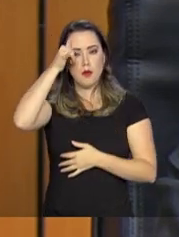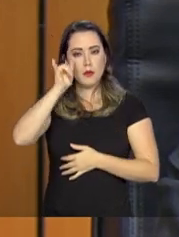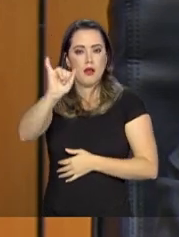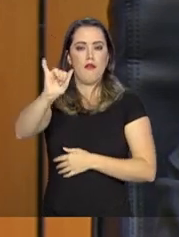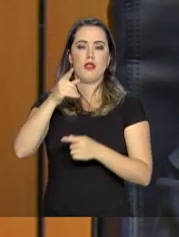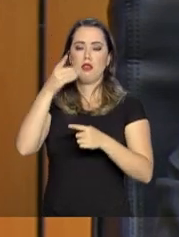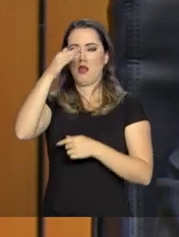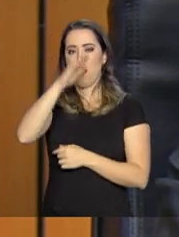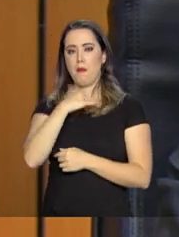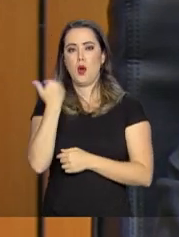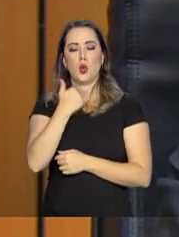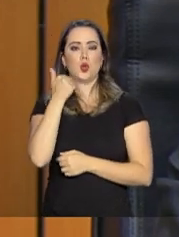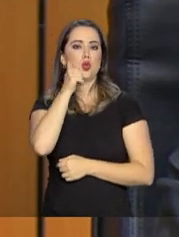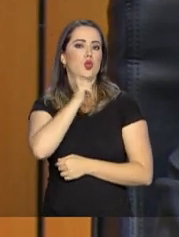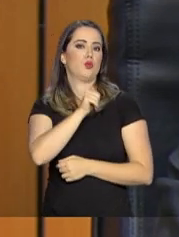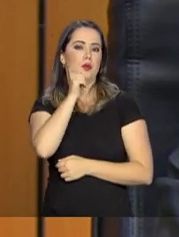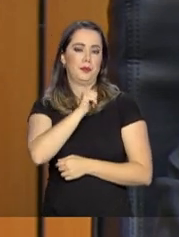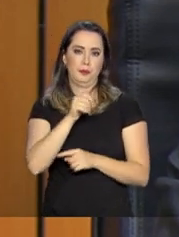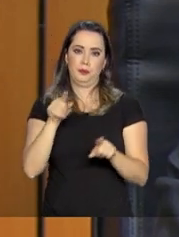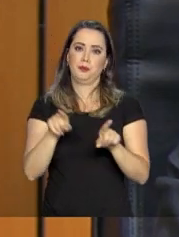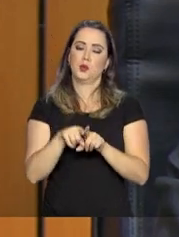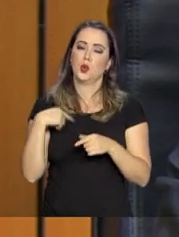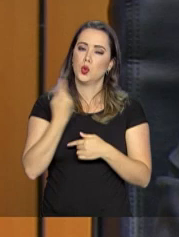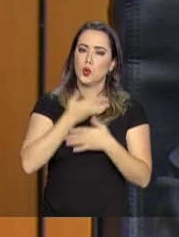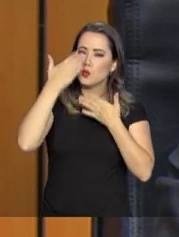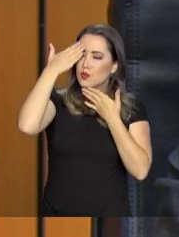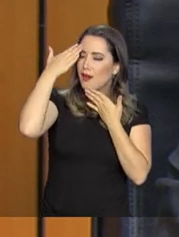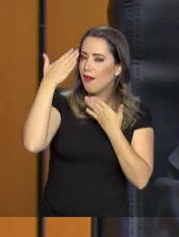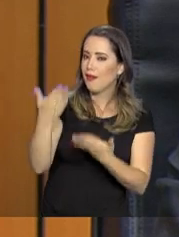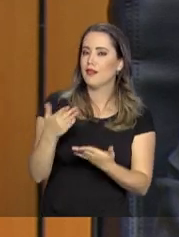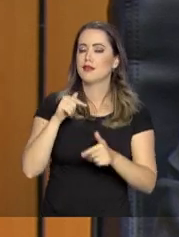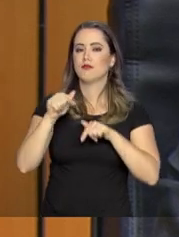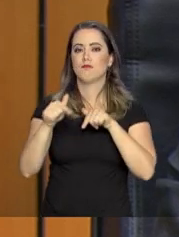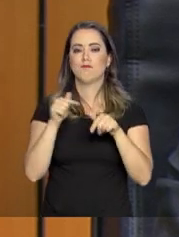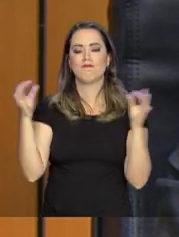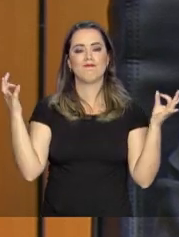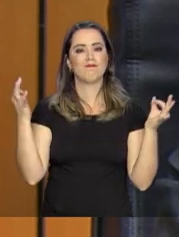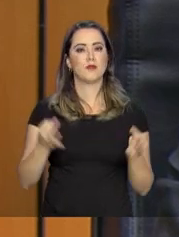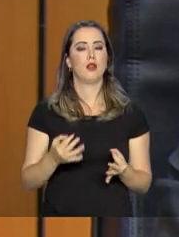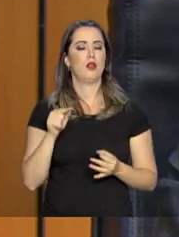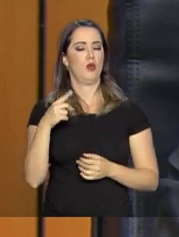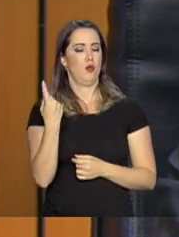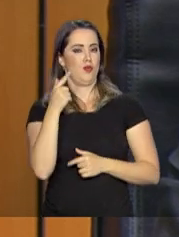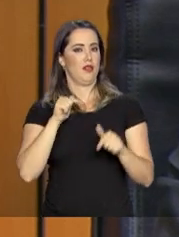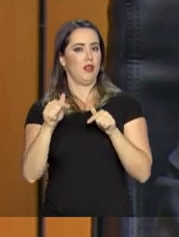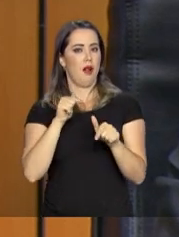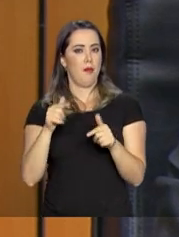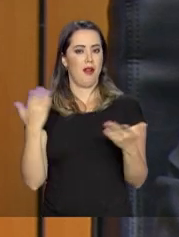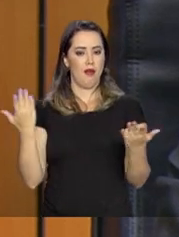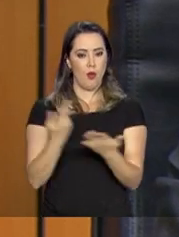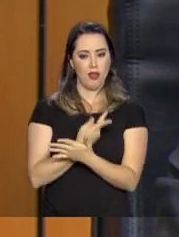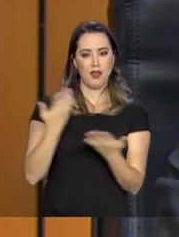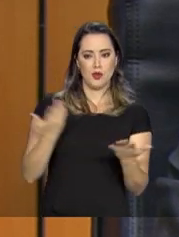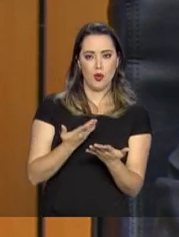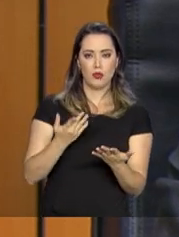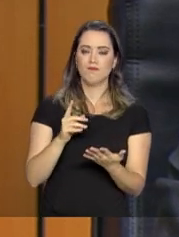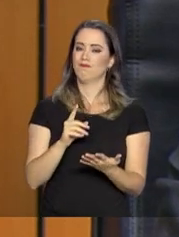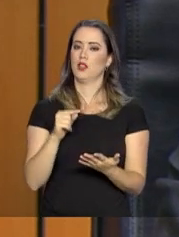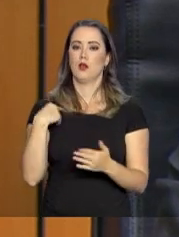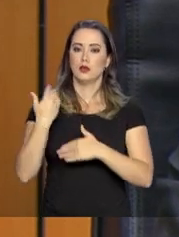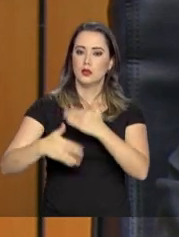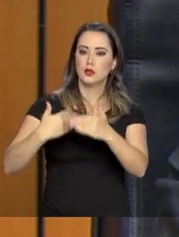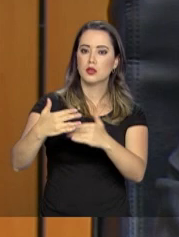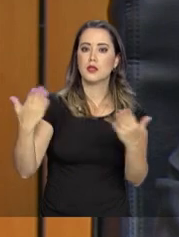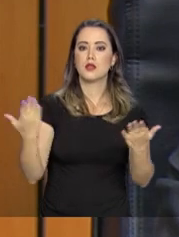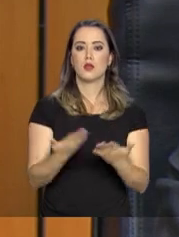ao homicídio e ao feminicídio, o nosso agradecimento por esse trabalho, que não é um trabalho que acontece hoje, ele se dá no